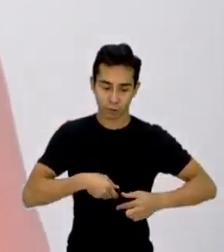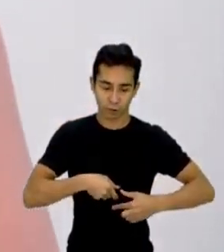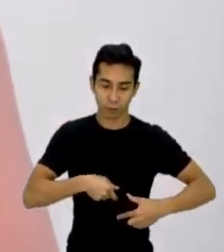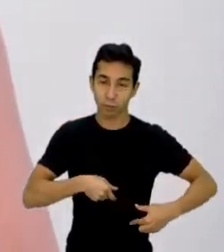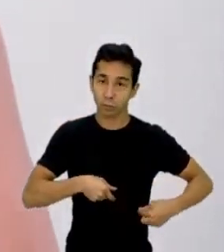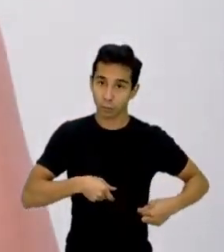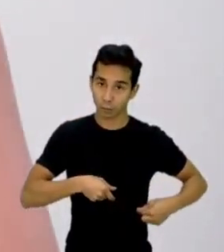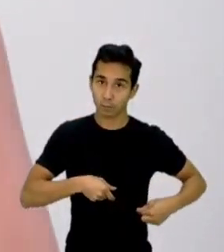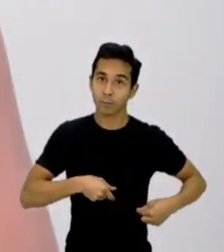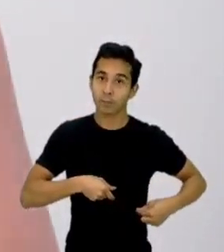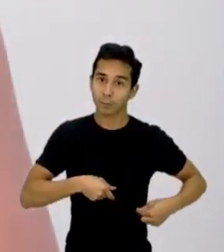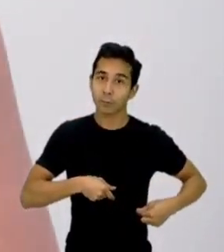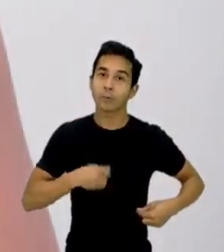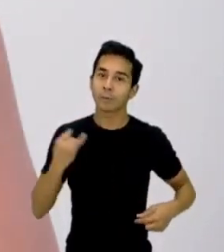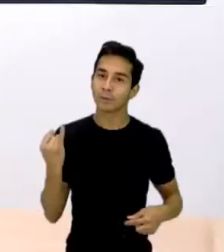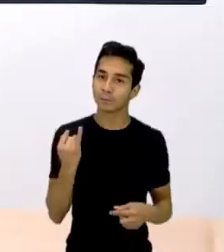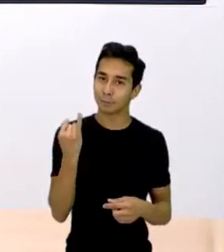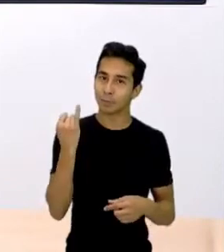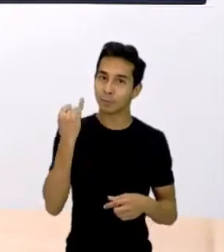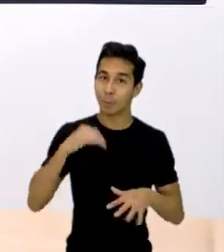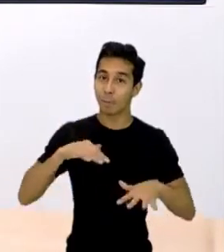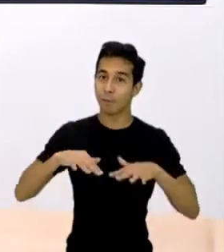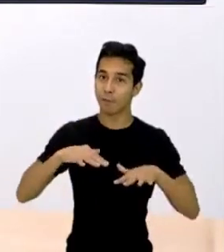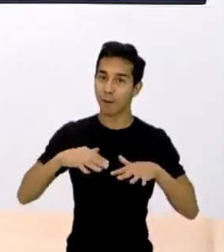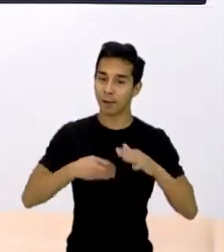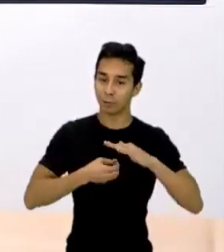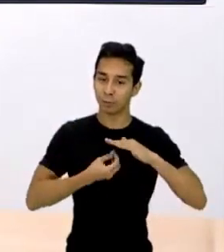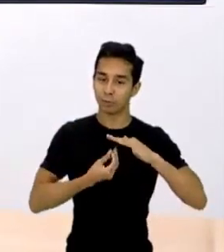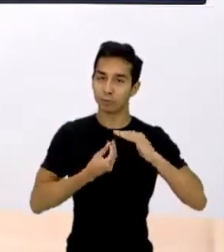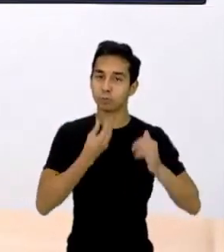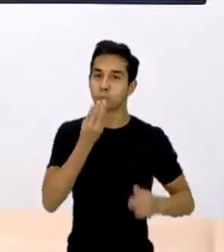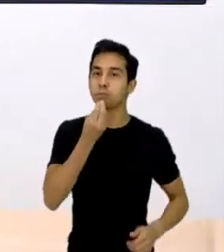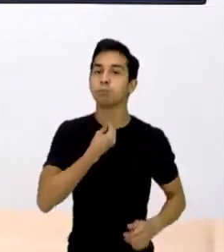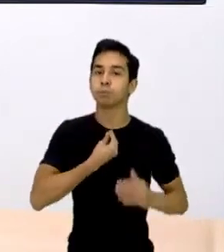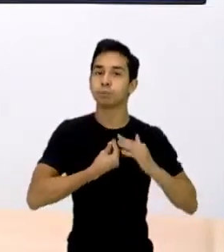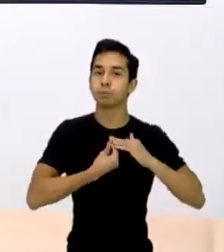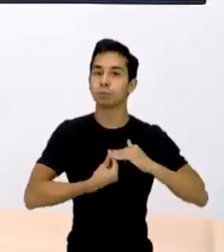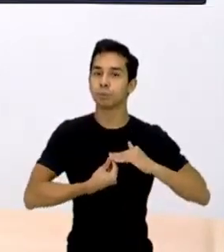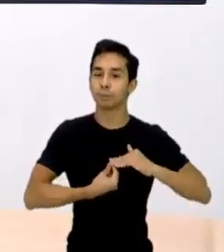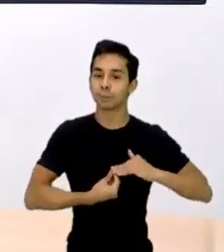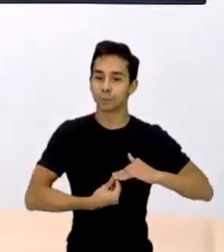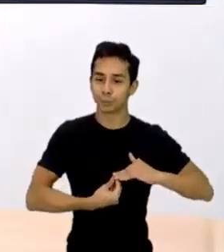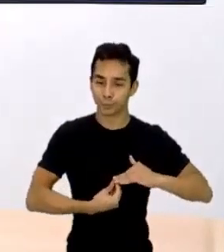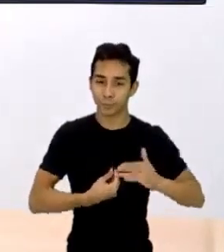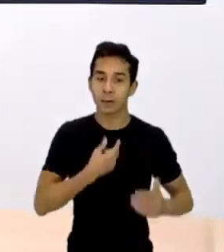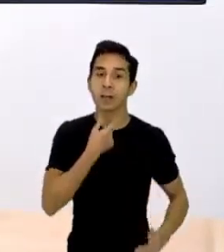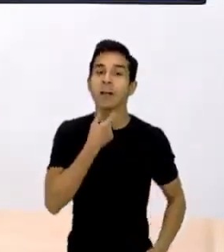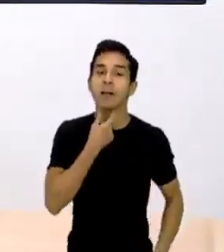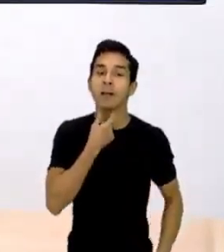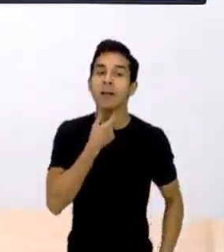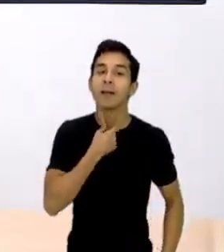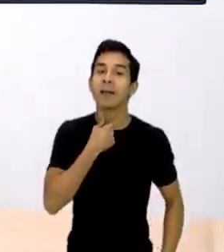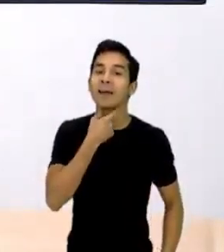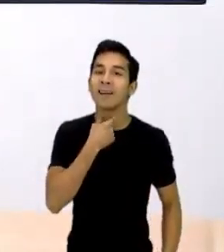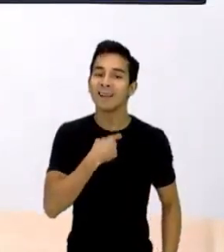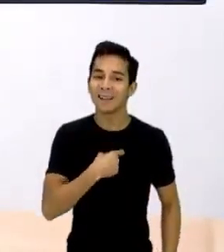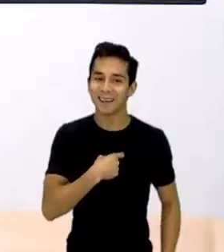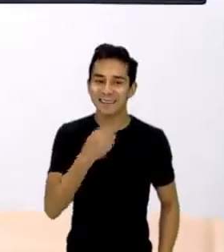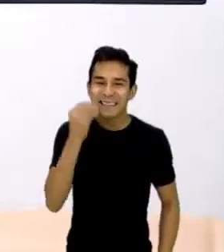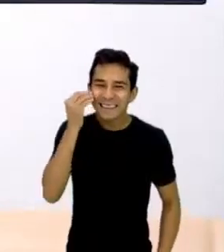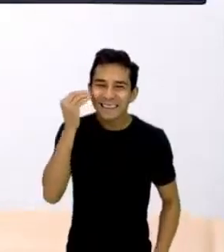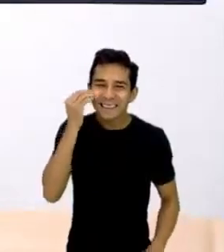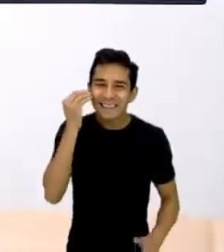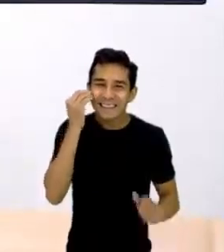eles são importantes. Então, tá aqui por dentro, tá, do nosso torso. Então, ele tá aqui por dentro. Eu tentei arrancar a garganta